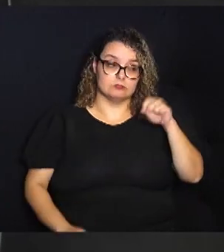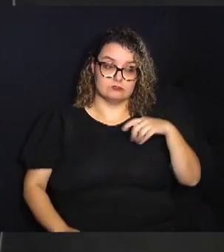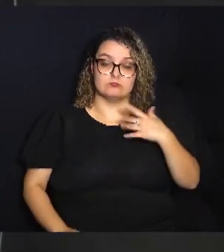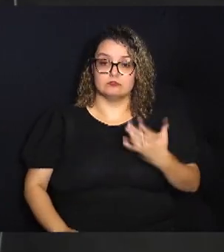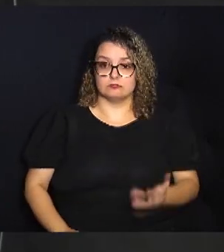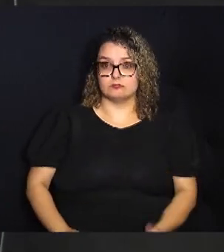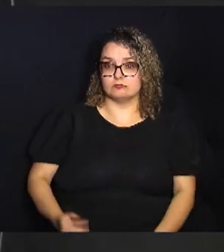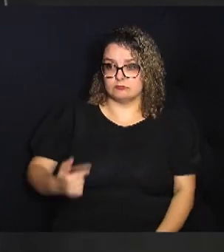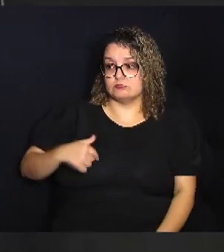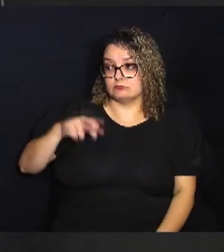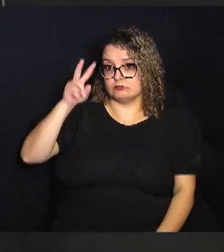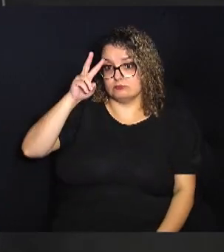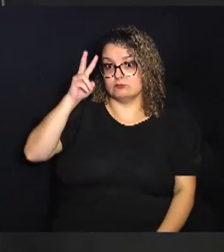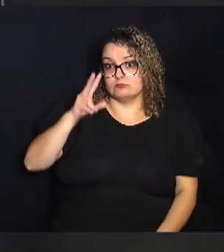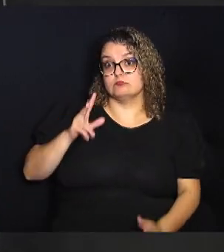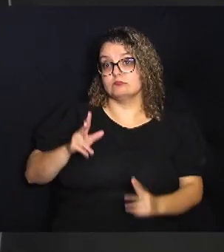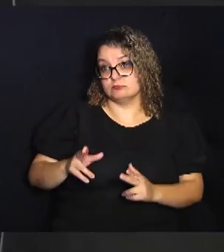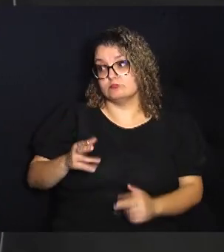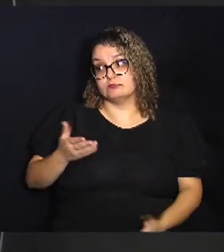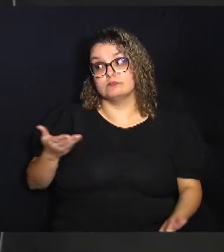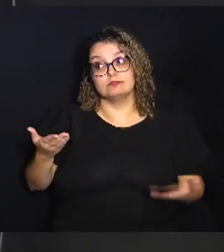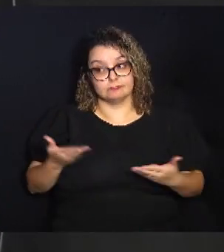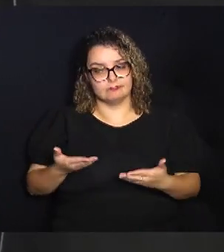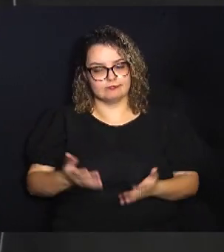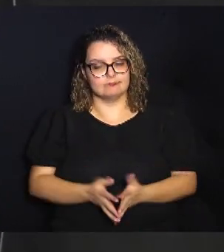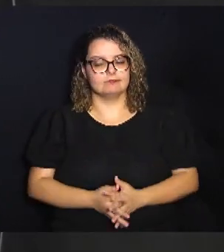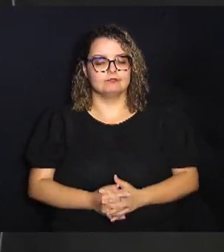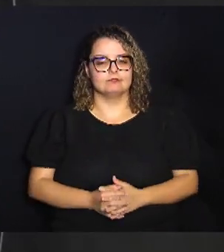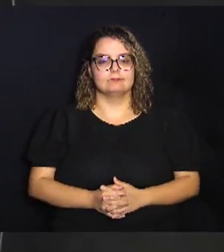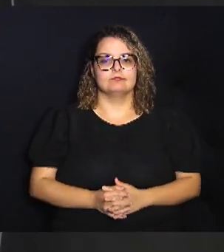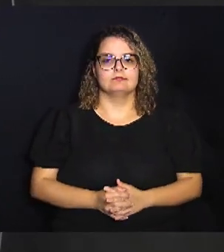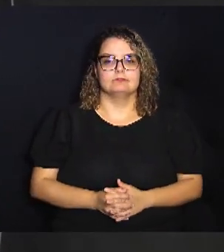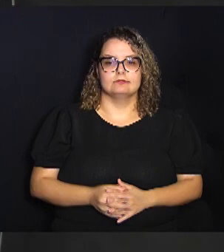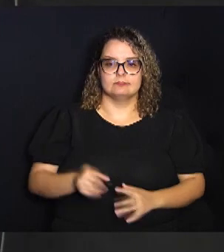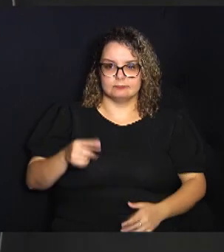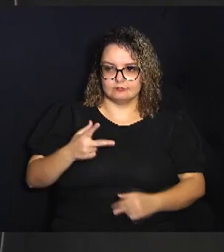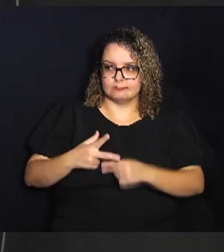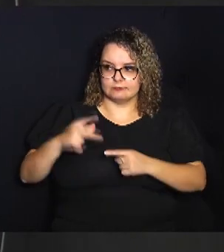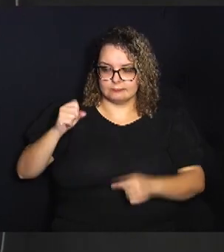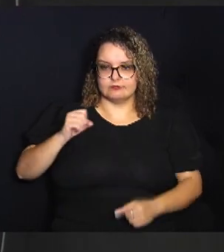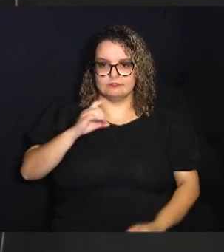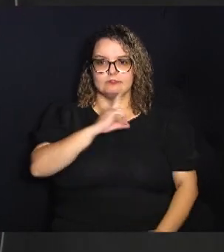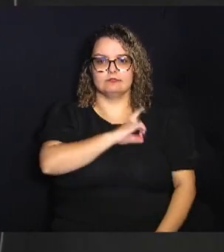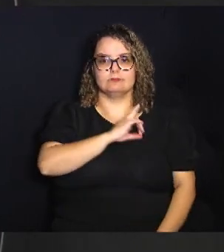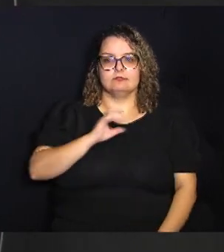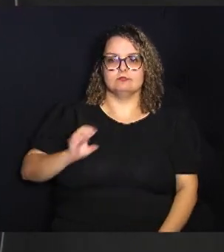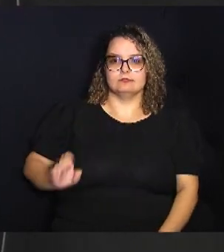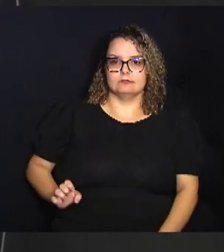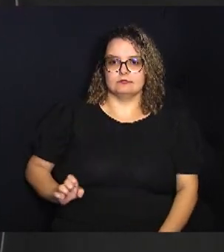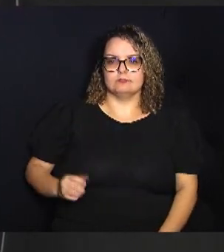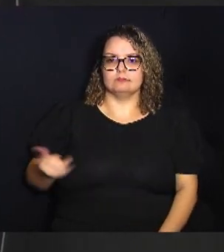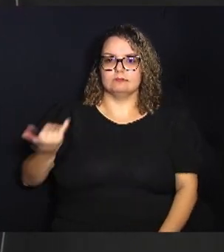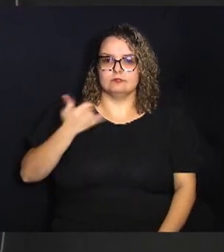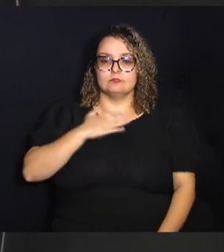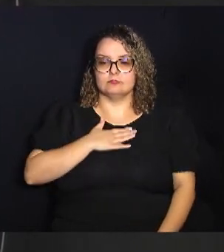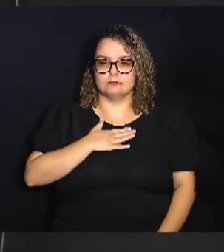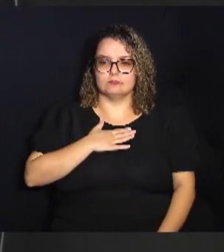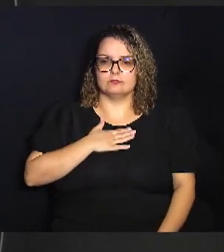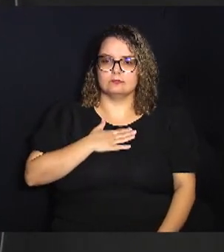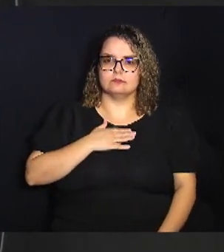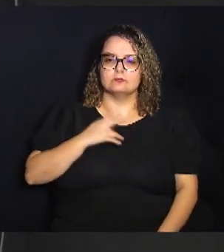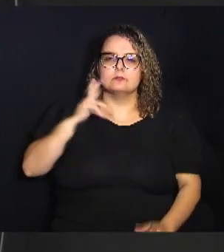eu lembro como se fosse hoje, ele foi eleito deputado estadual. Ele falou assim para mim,